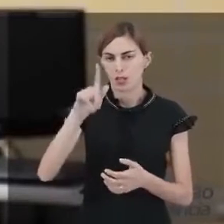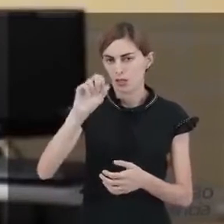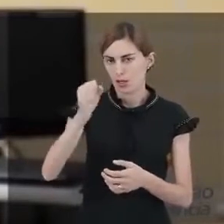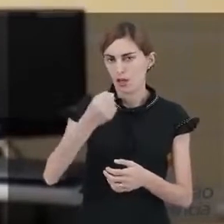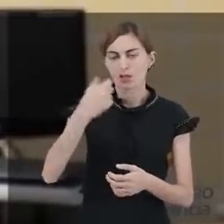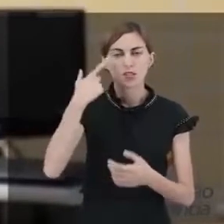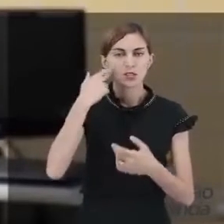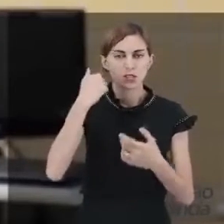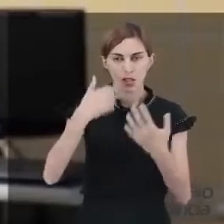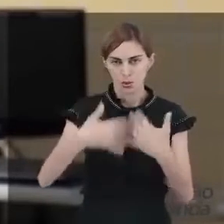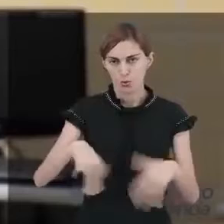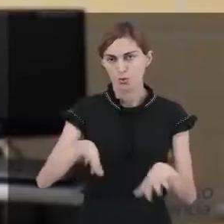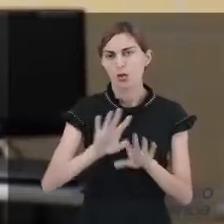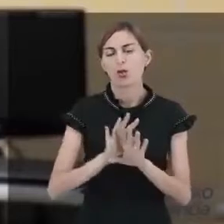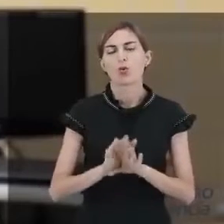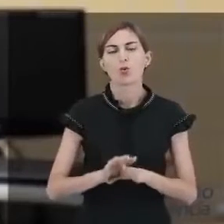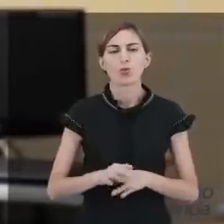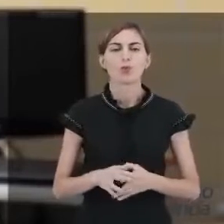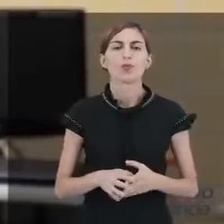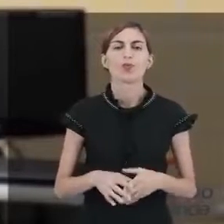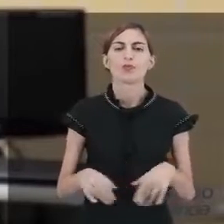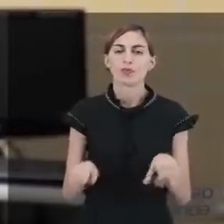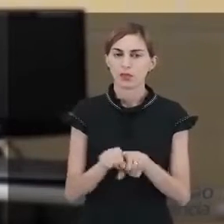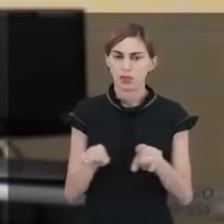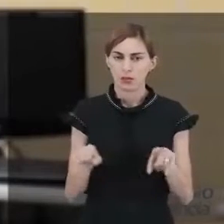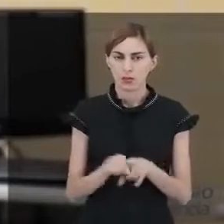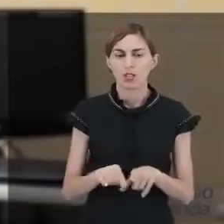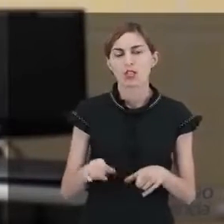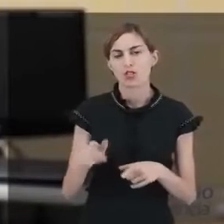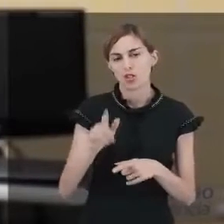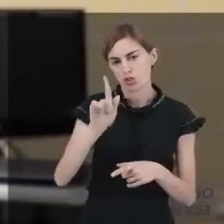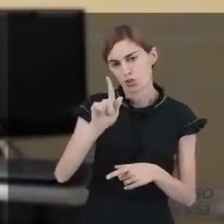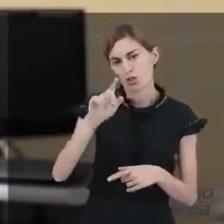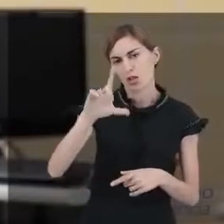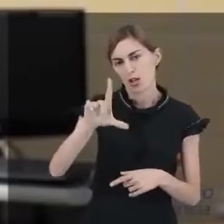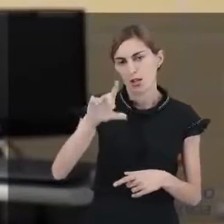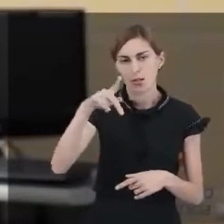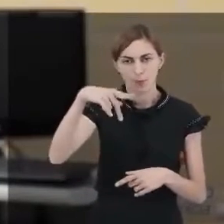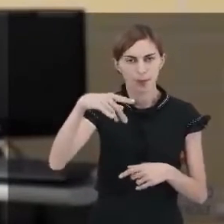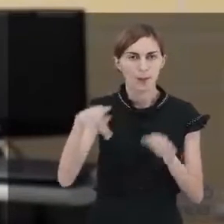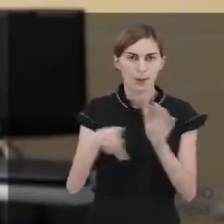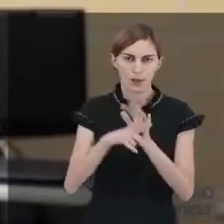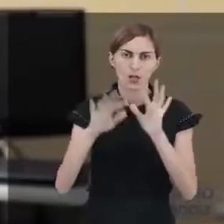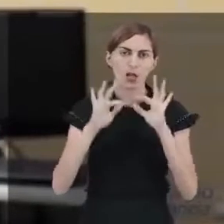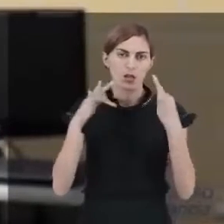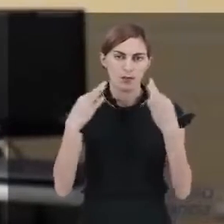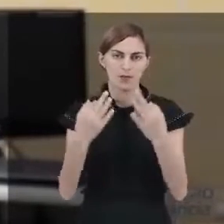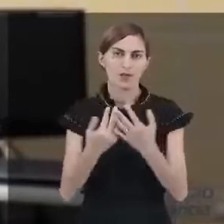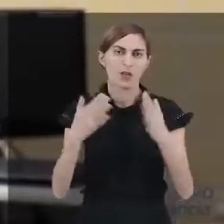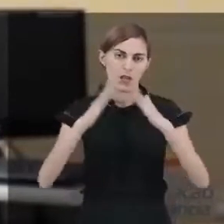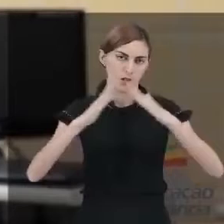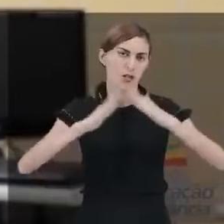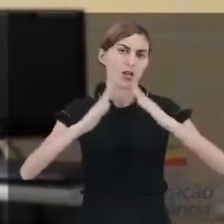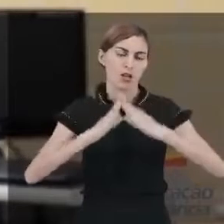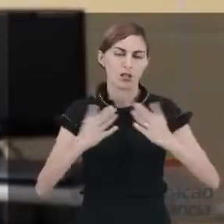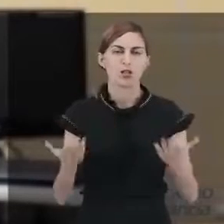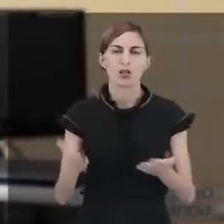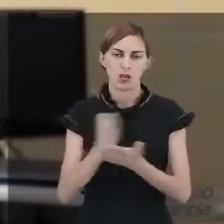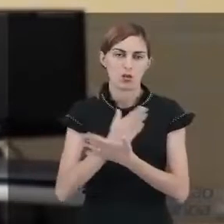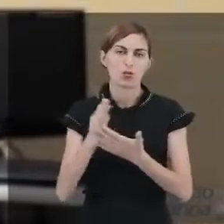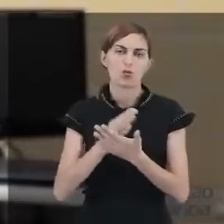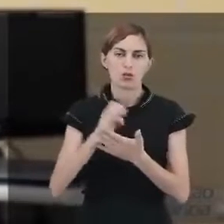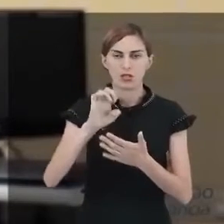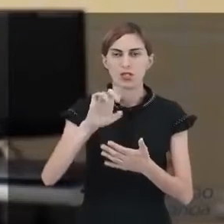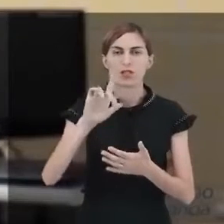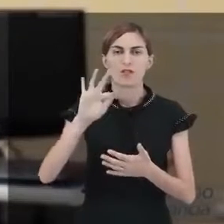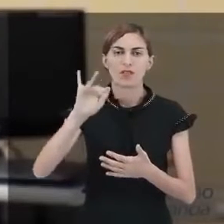quando tem área com uma grande frota. E GLP, principalmente em residência multifamiliar, nós vamos encontrar. Em algumas edificações industriais